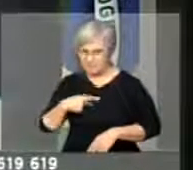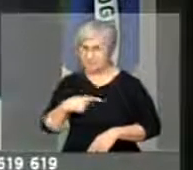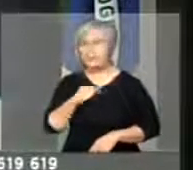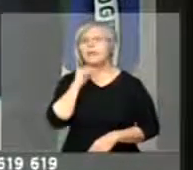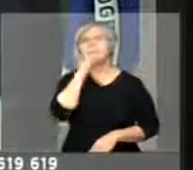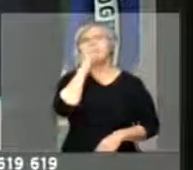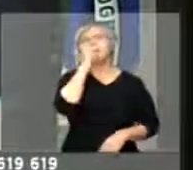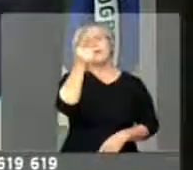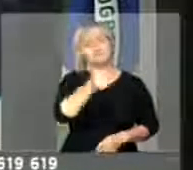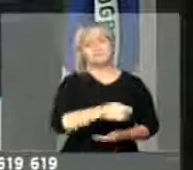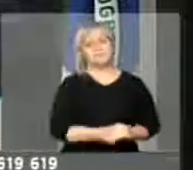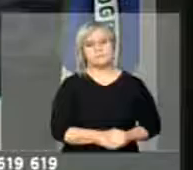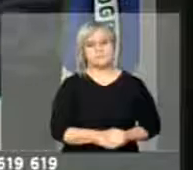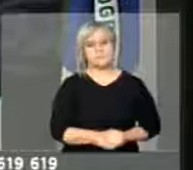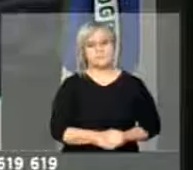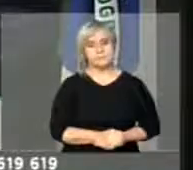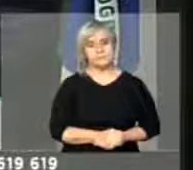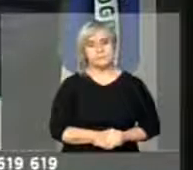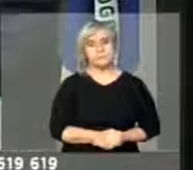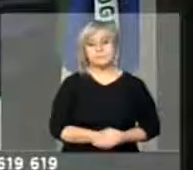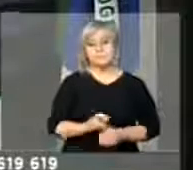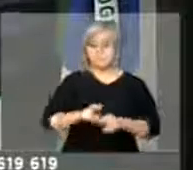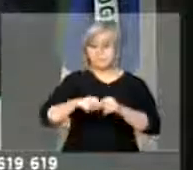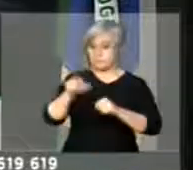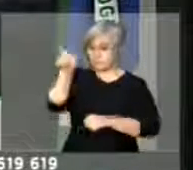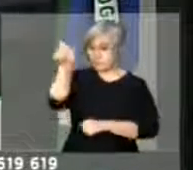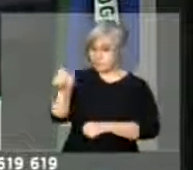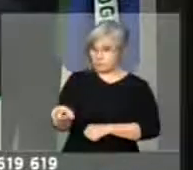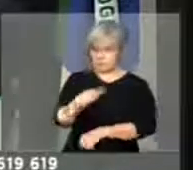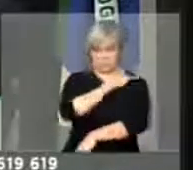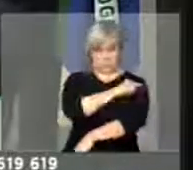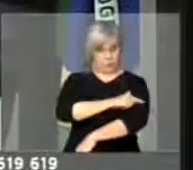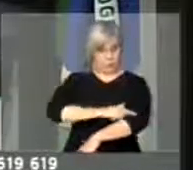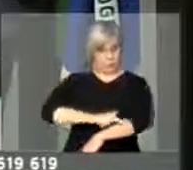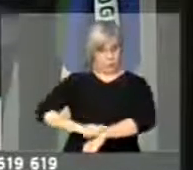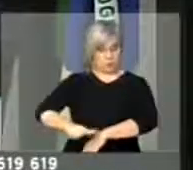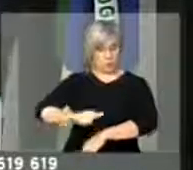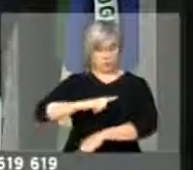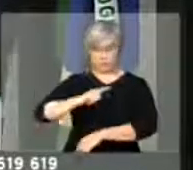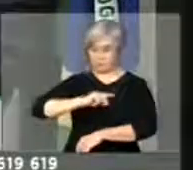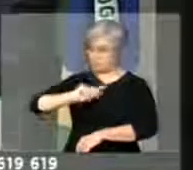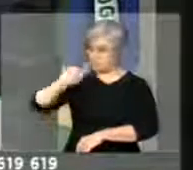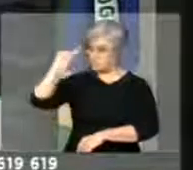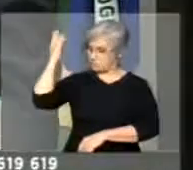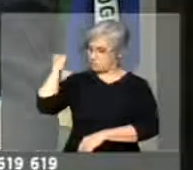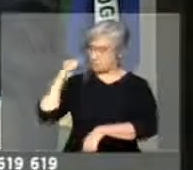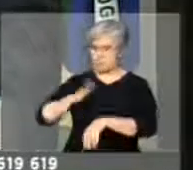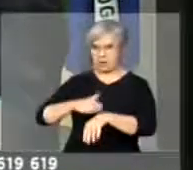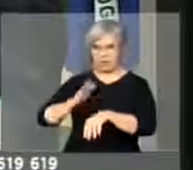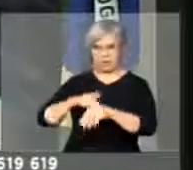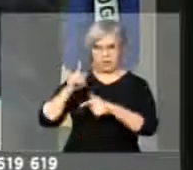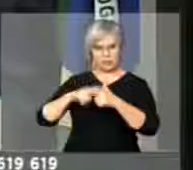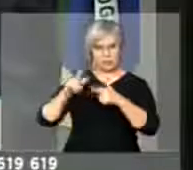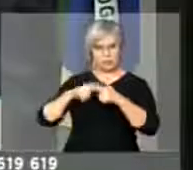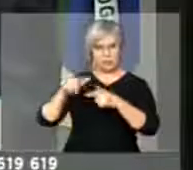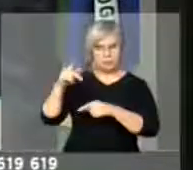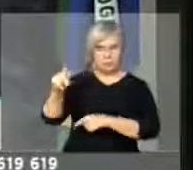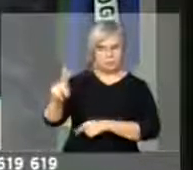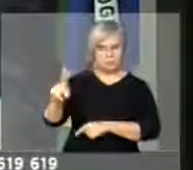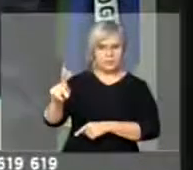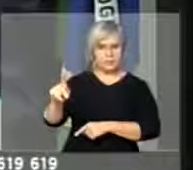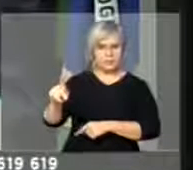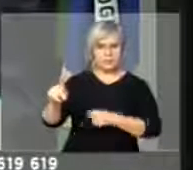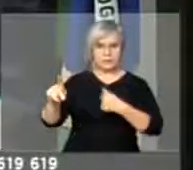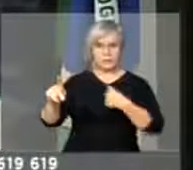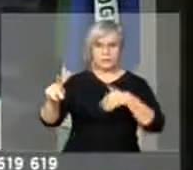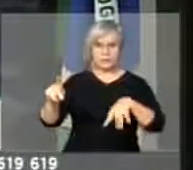Aliás, exatamente pelo comportamento que ele teve com o pai lá no passado, em momento de crise, é que eu